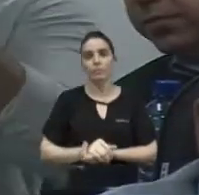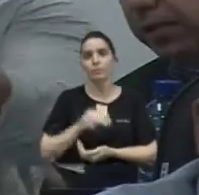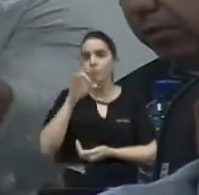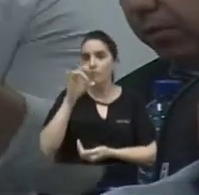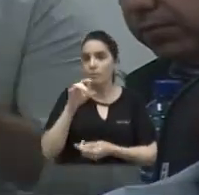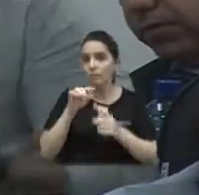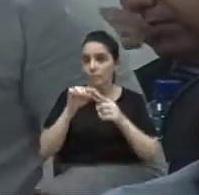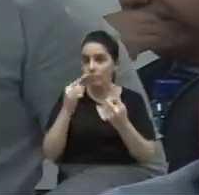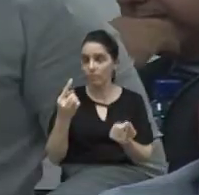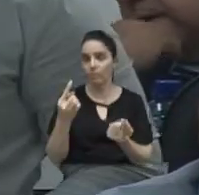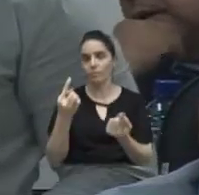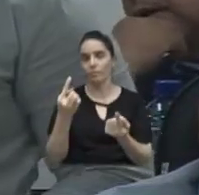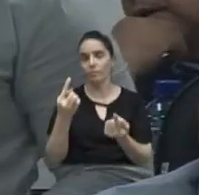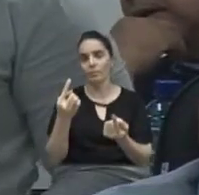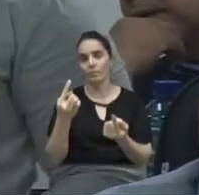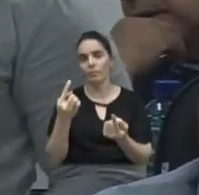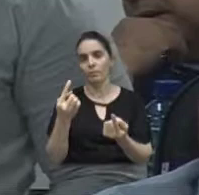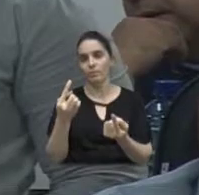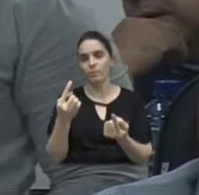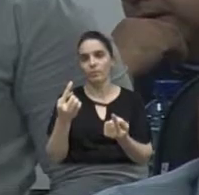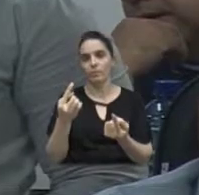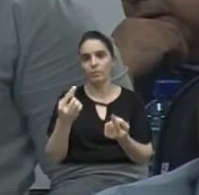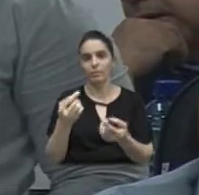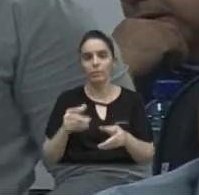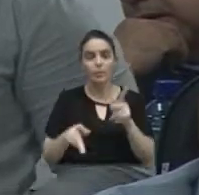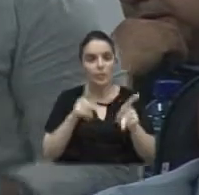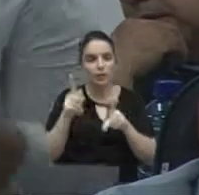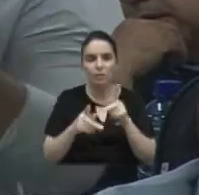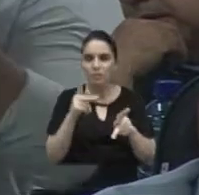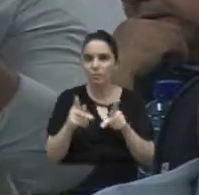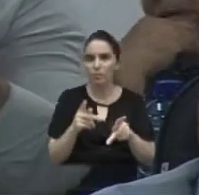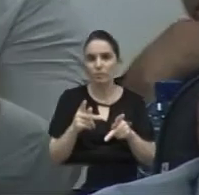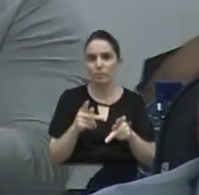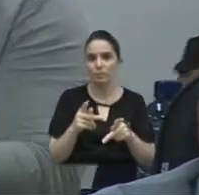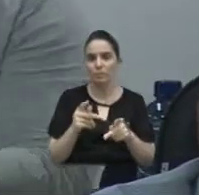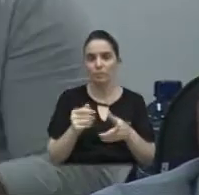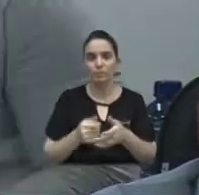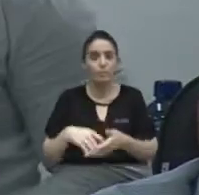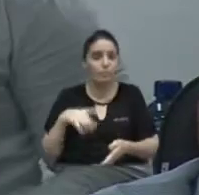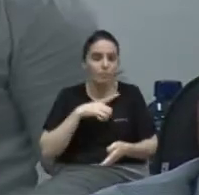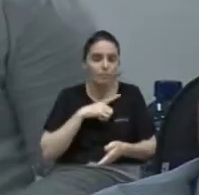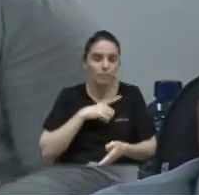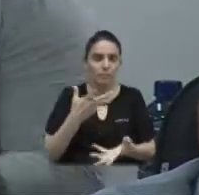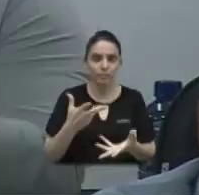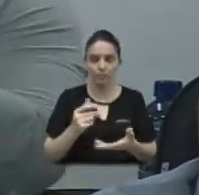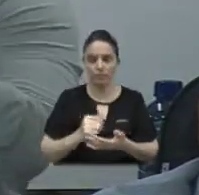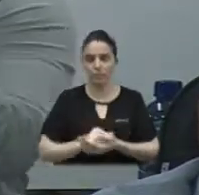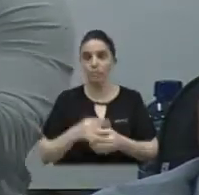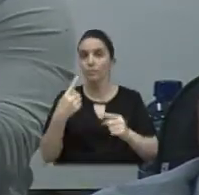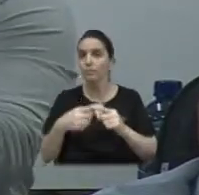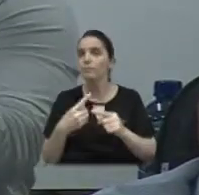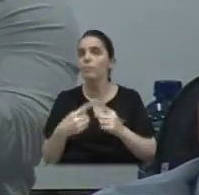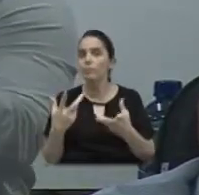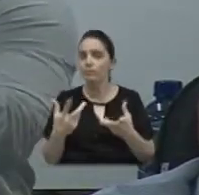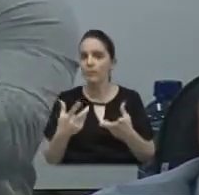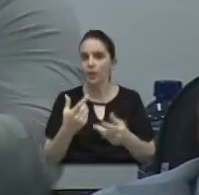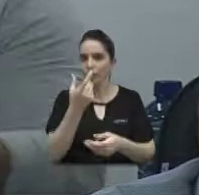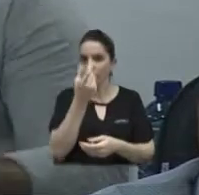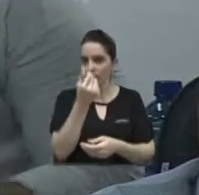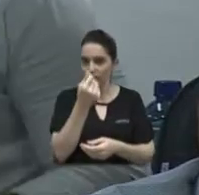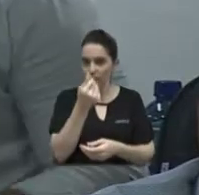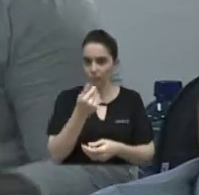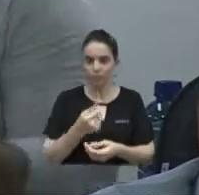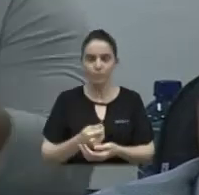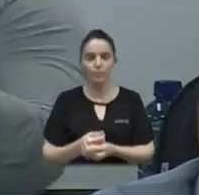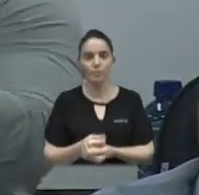não chega no bolso do cidadão. Isso não chega no preço que se